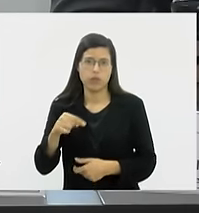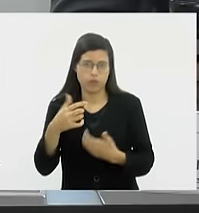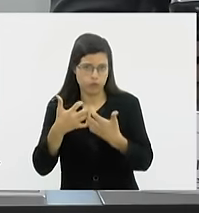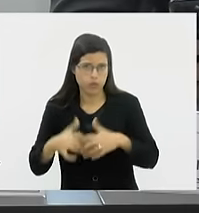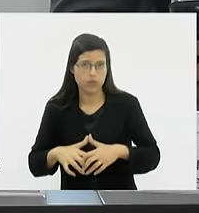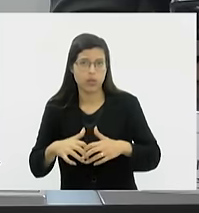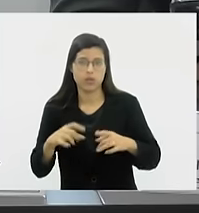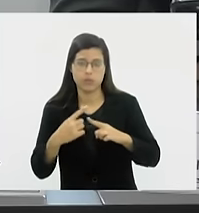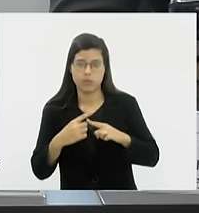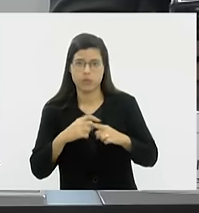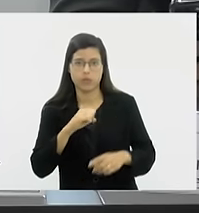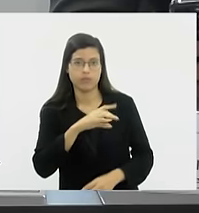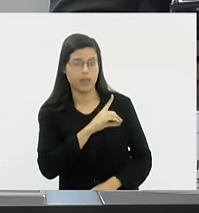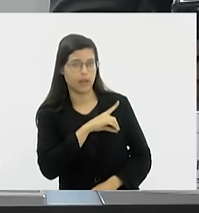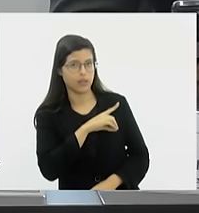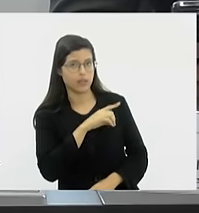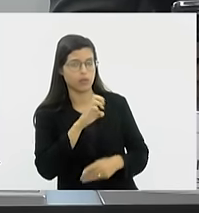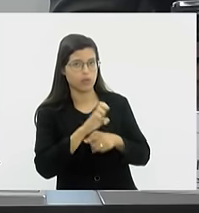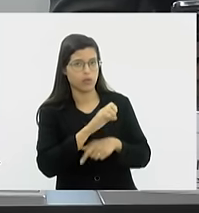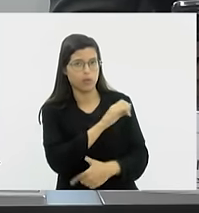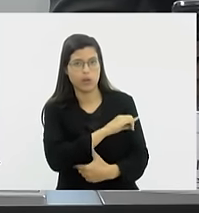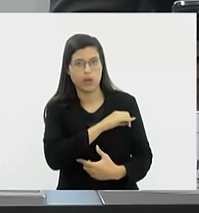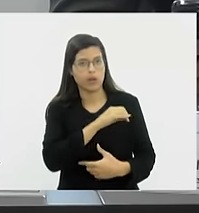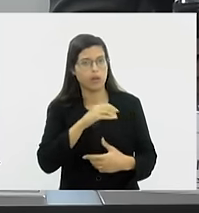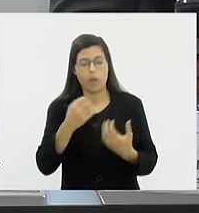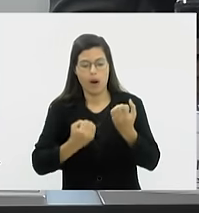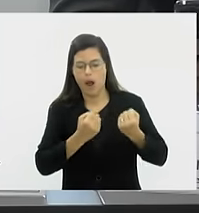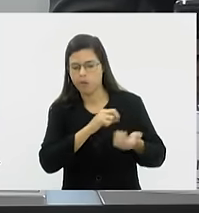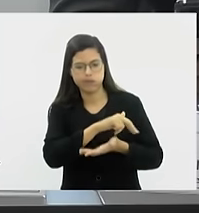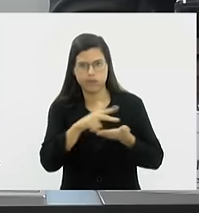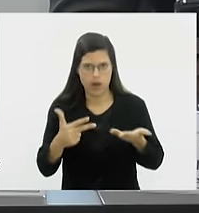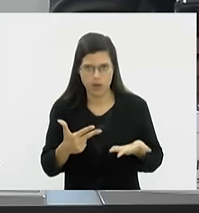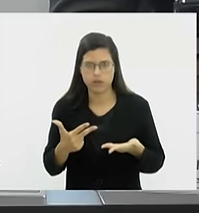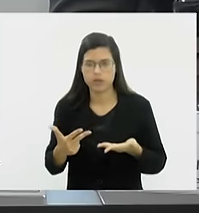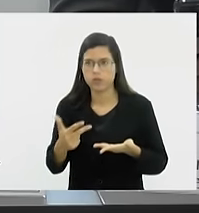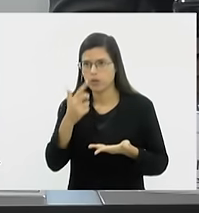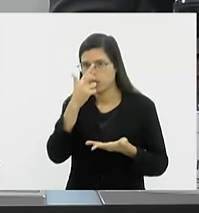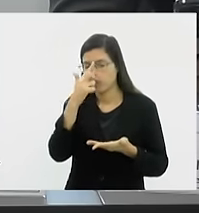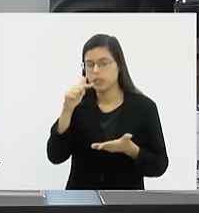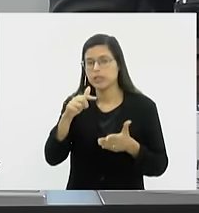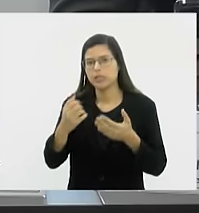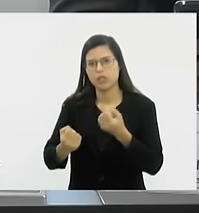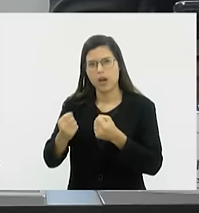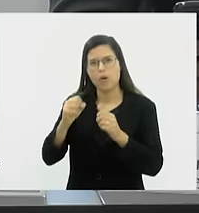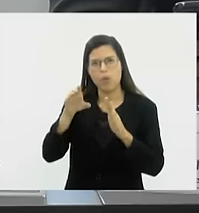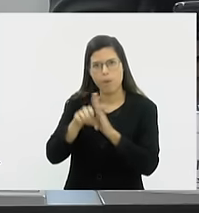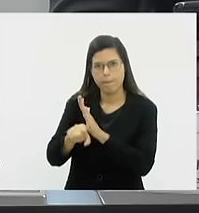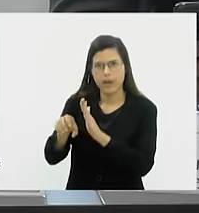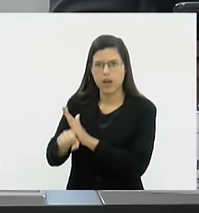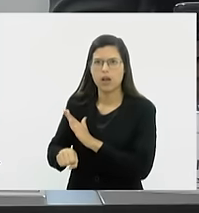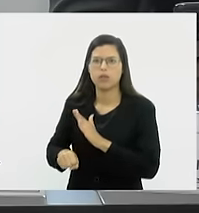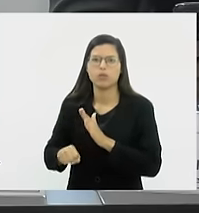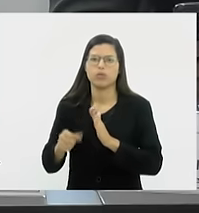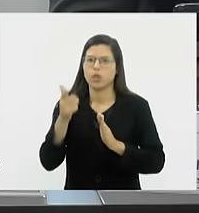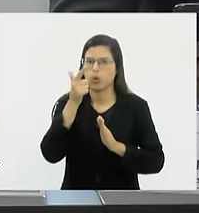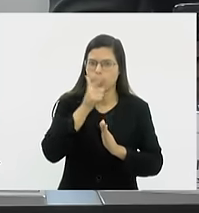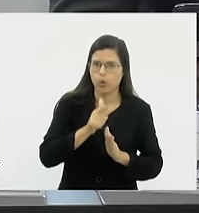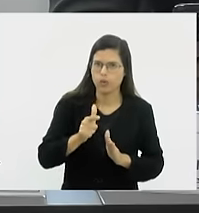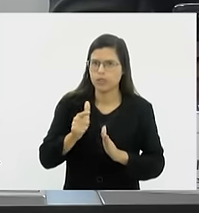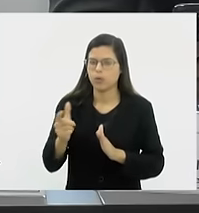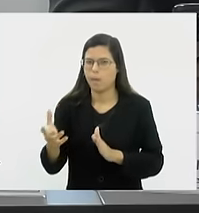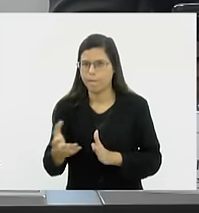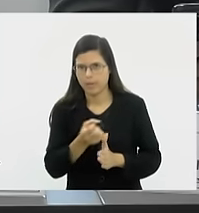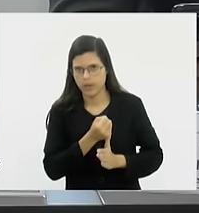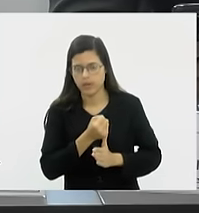carro. Essa movimentação de veículos roubados, recuperados, ele se dá por meio de